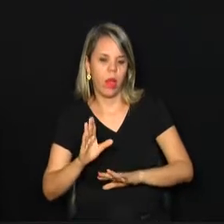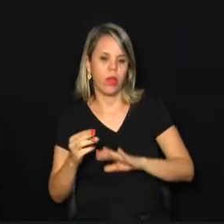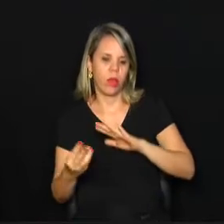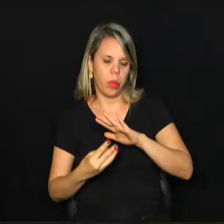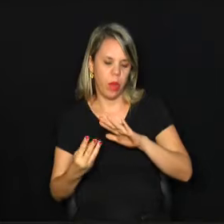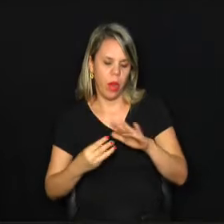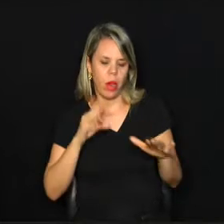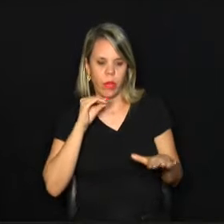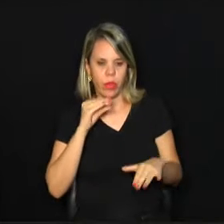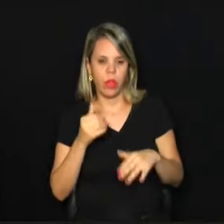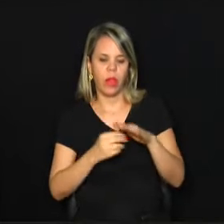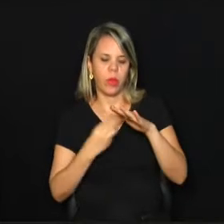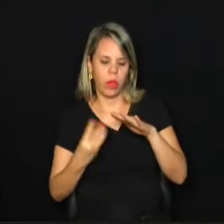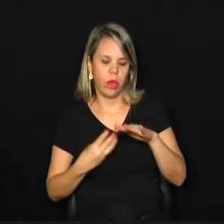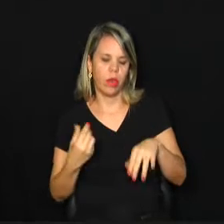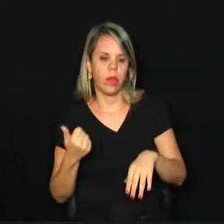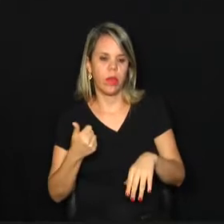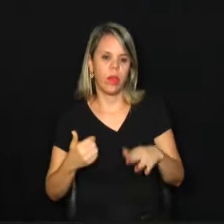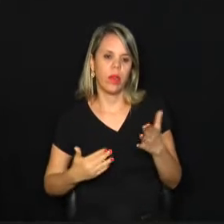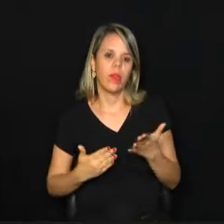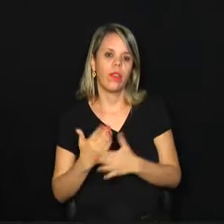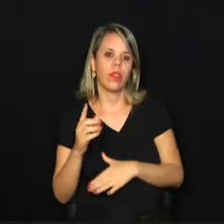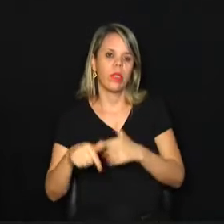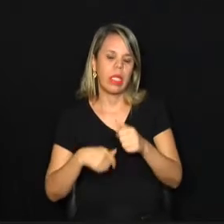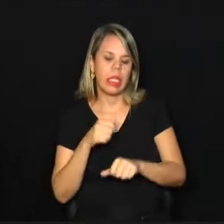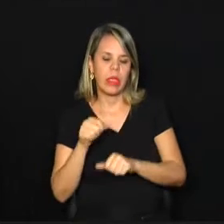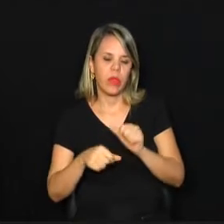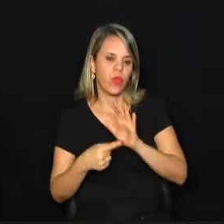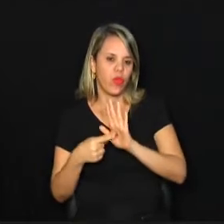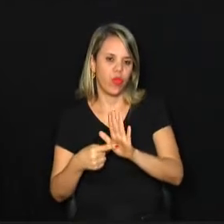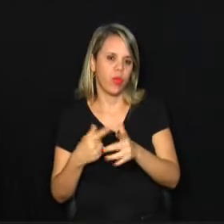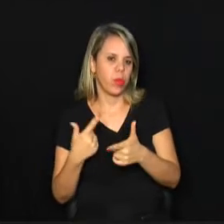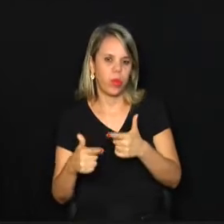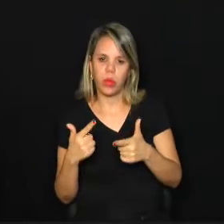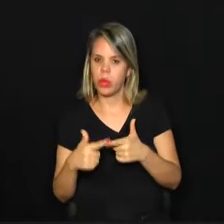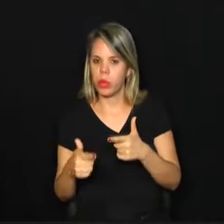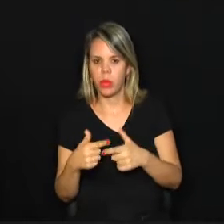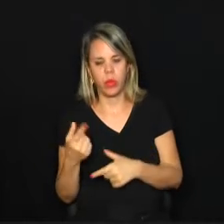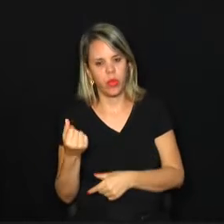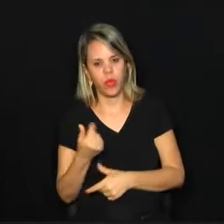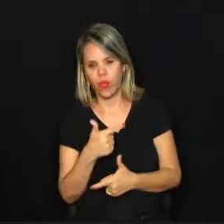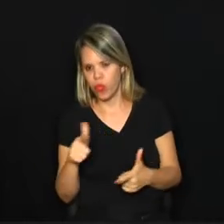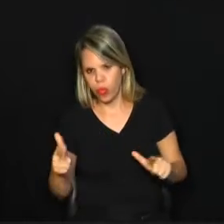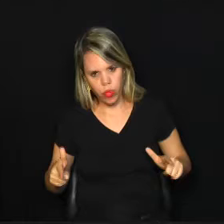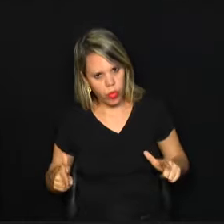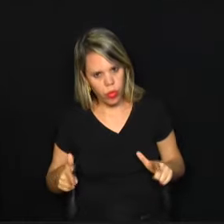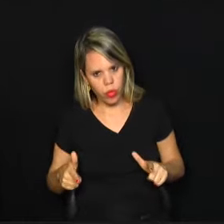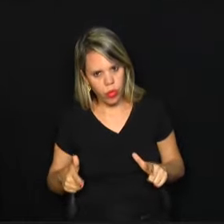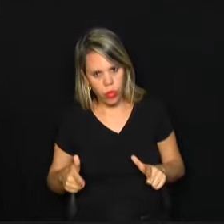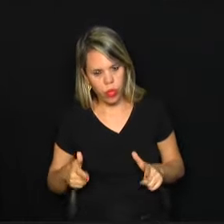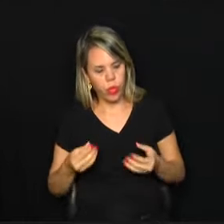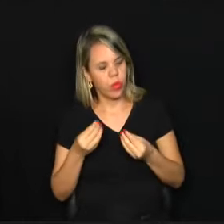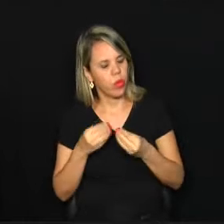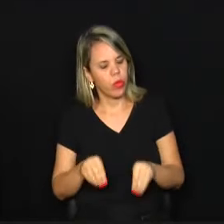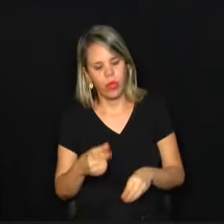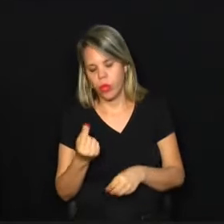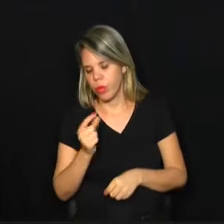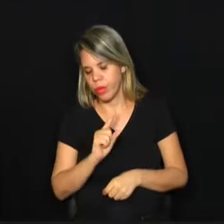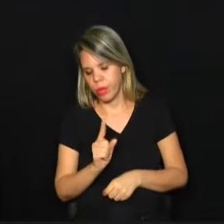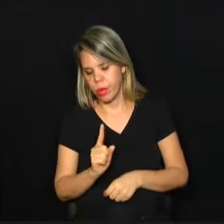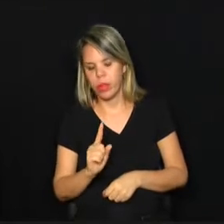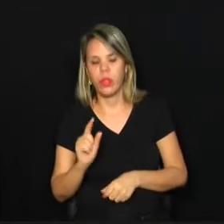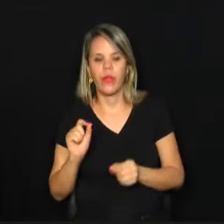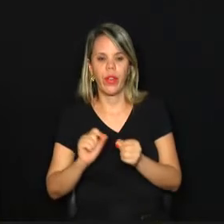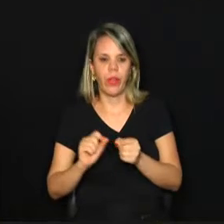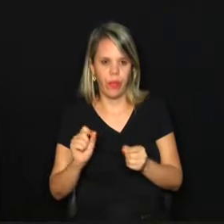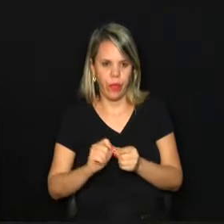no primeiro momento nós também não apresentamos o impacto financeiro porque não haveria nenhum impacto. Isso foi feito